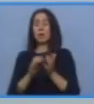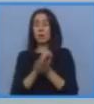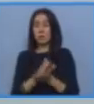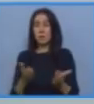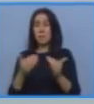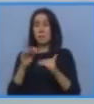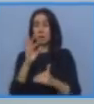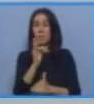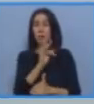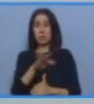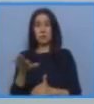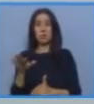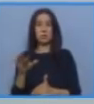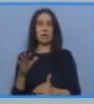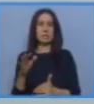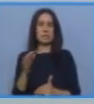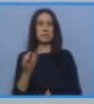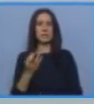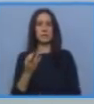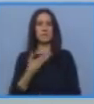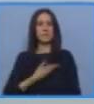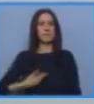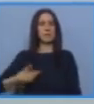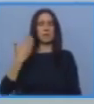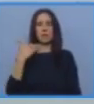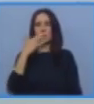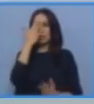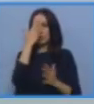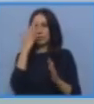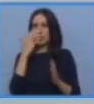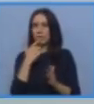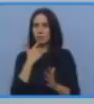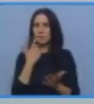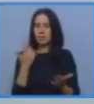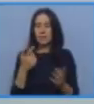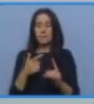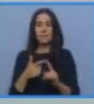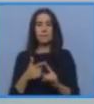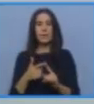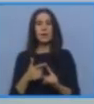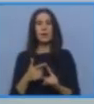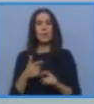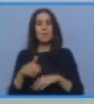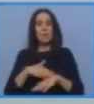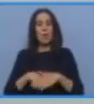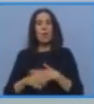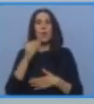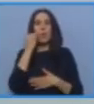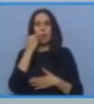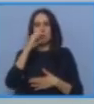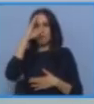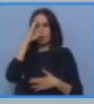mais de 400, portanto era assim uma loucura, digamos assim. Nem sei como é que conseguiam fazer, encaixarem